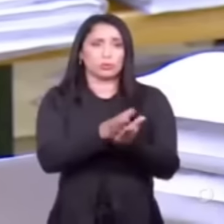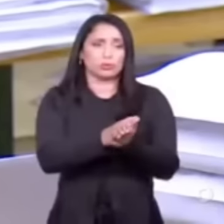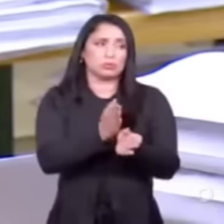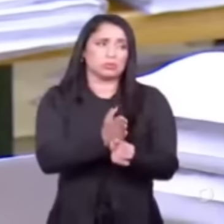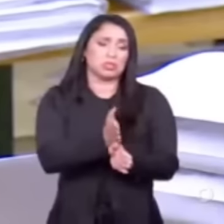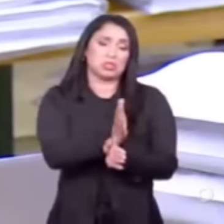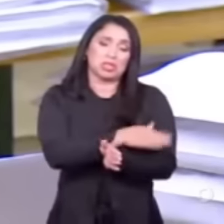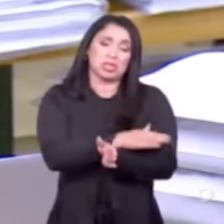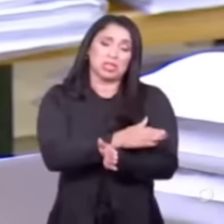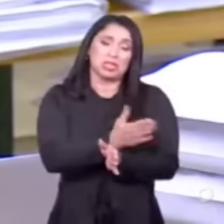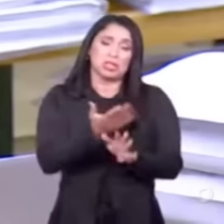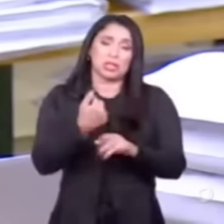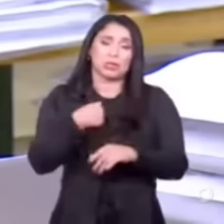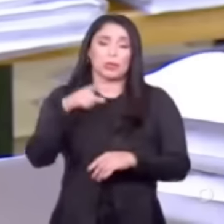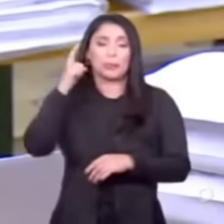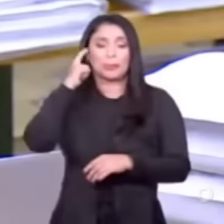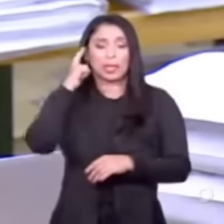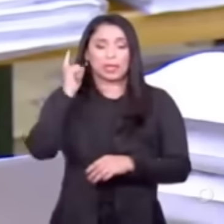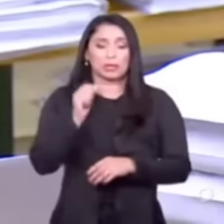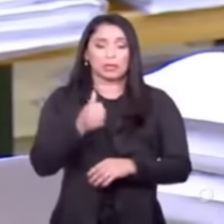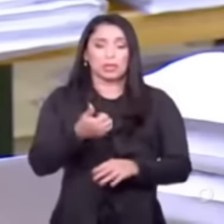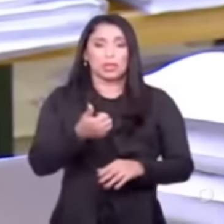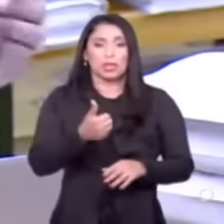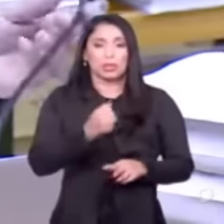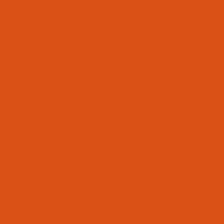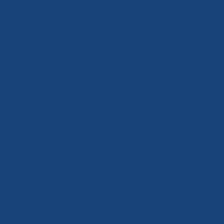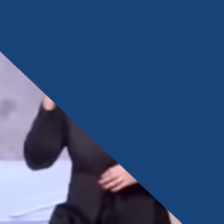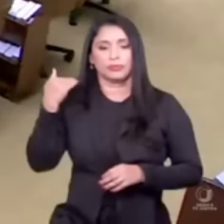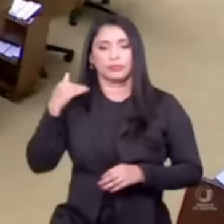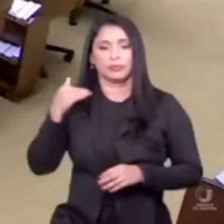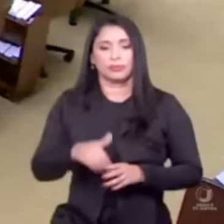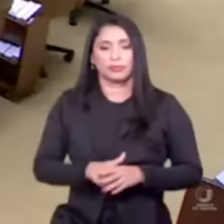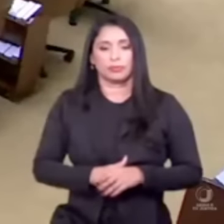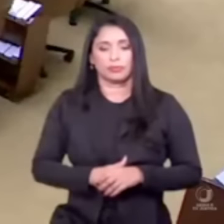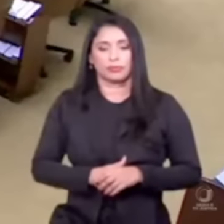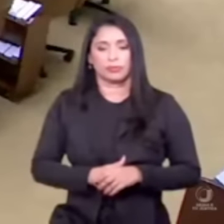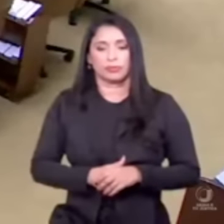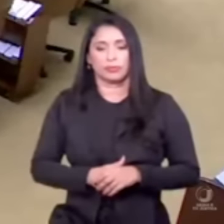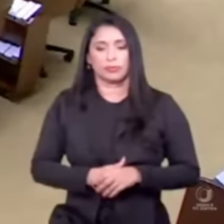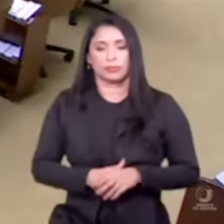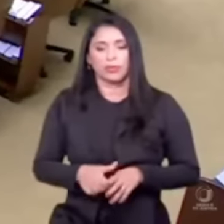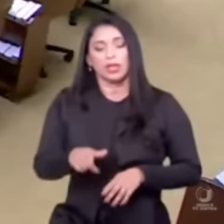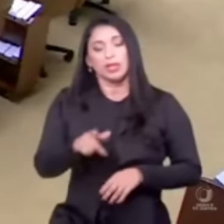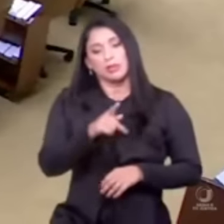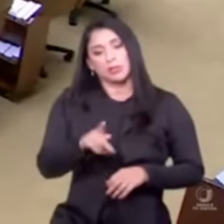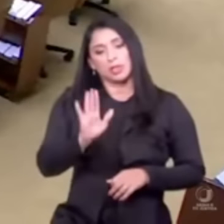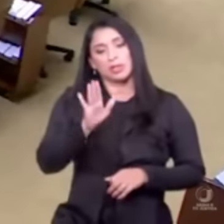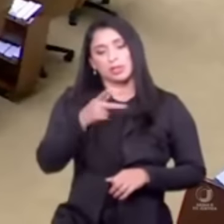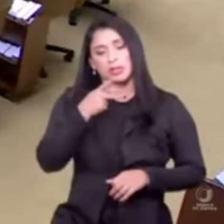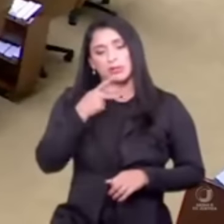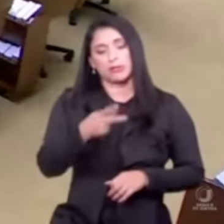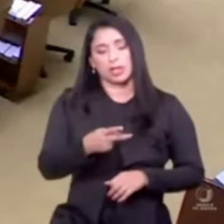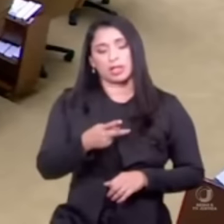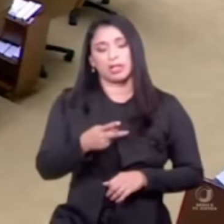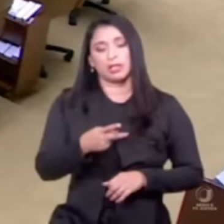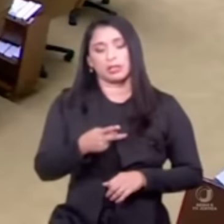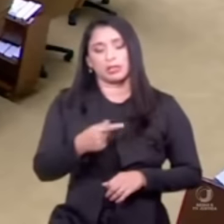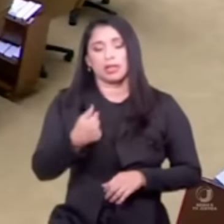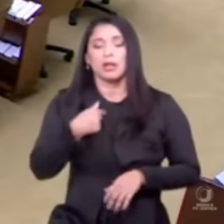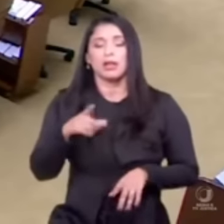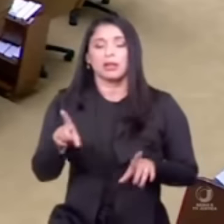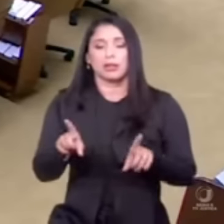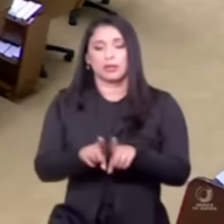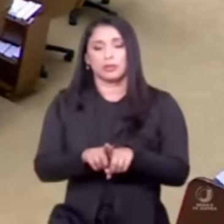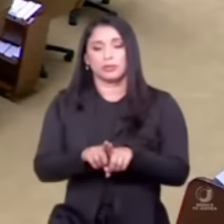grande. Eu afasto 16 e não modulo, presidente. Presidente, como eu já tinha adiantado, eu também estou